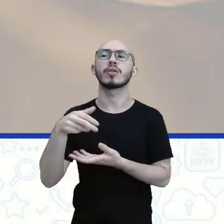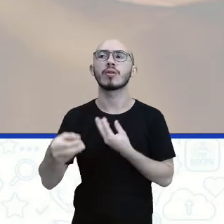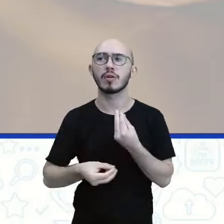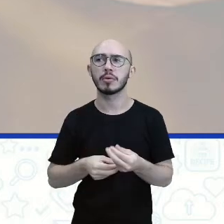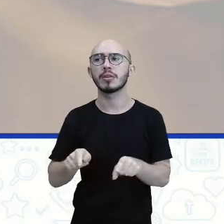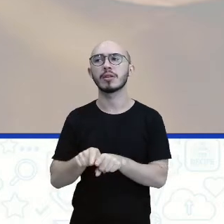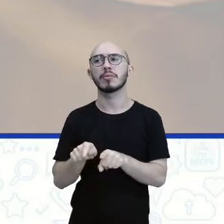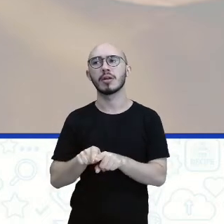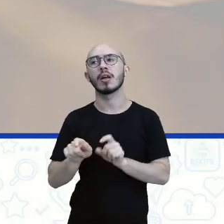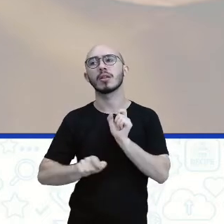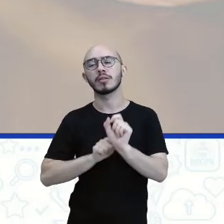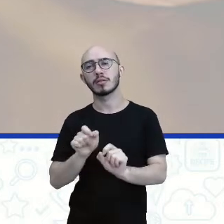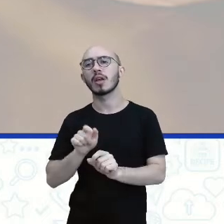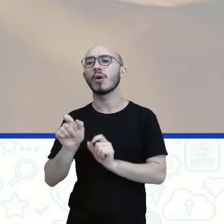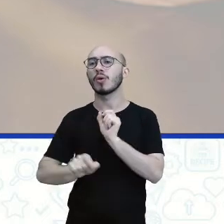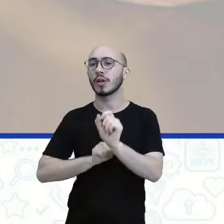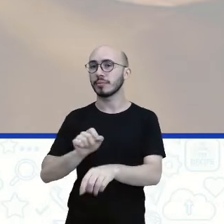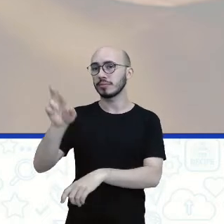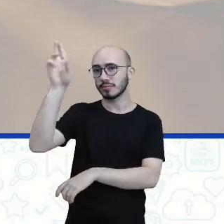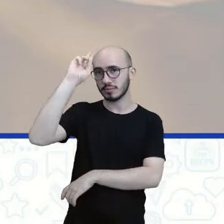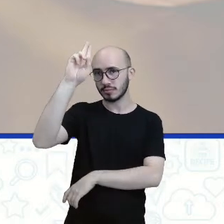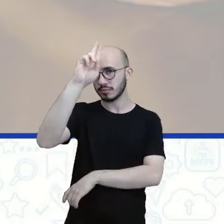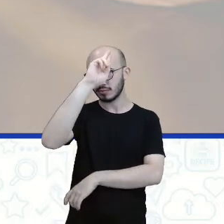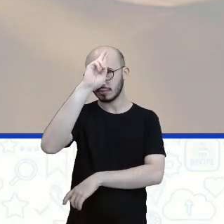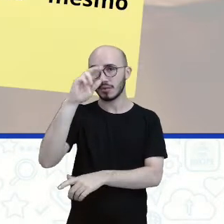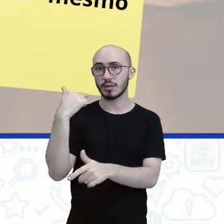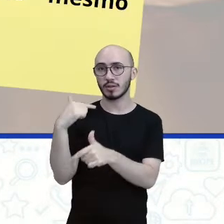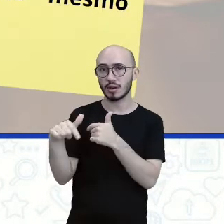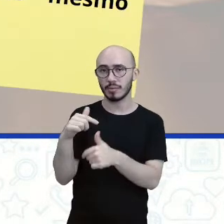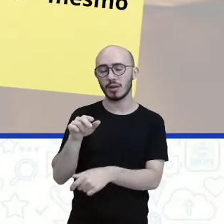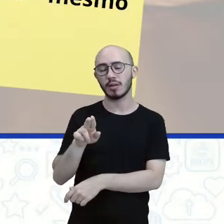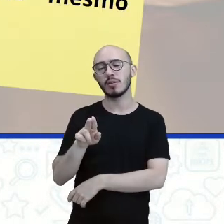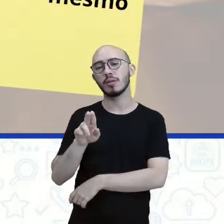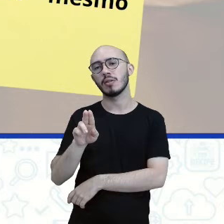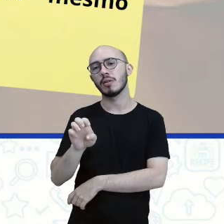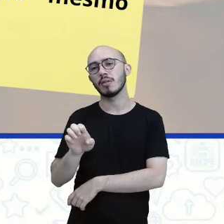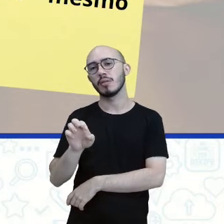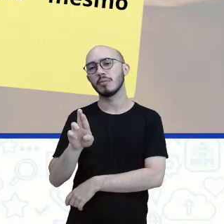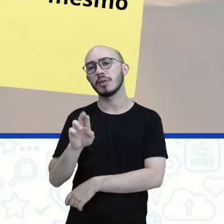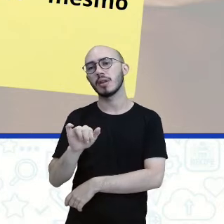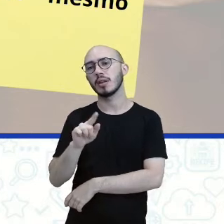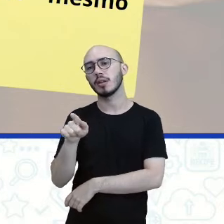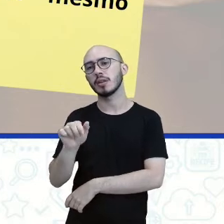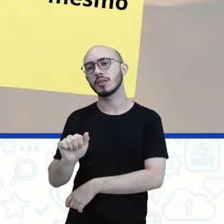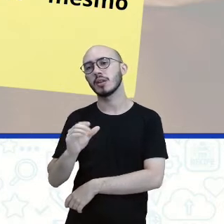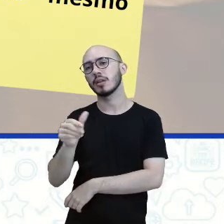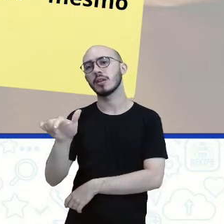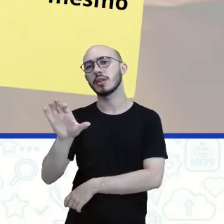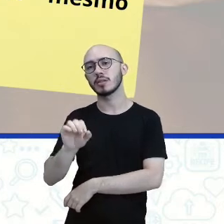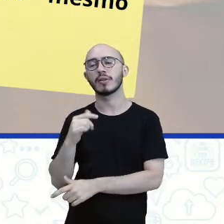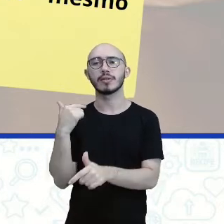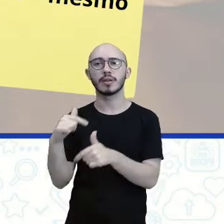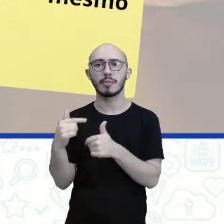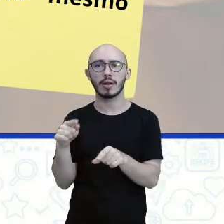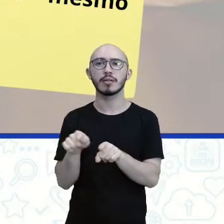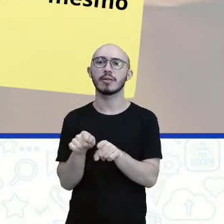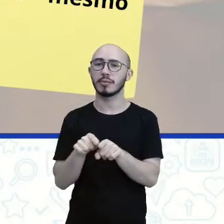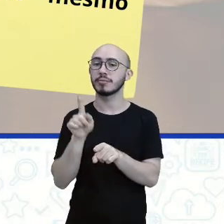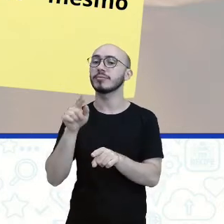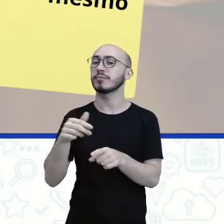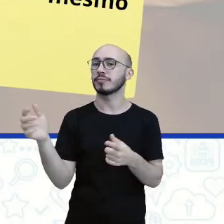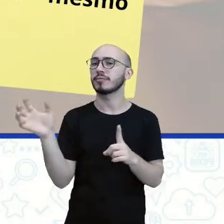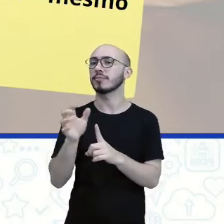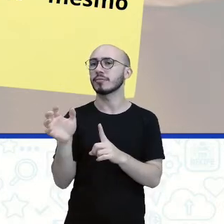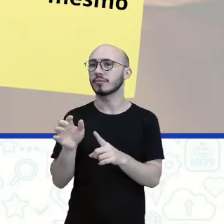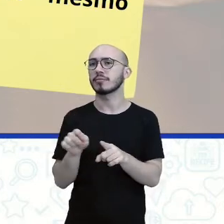da questão da uberização do trabalho, né? É um desses fatores. E aí, ó, fica aí para vocês pensarem,